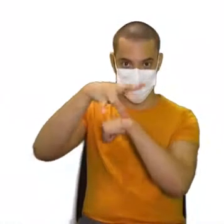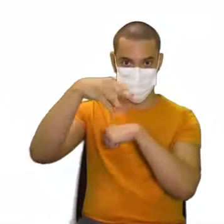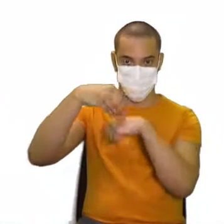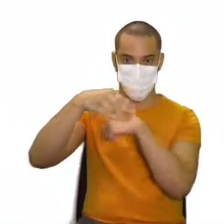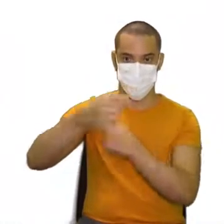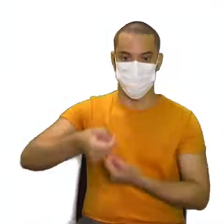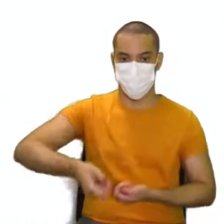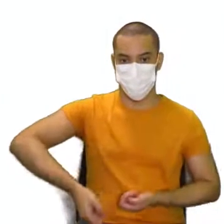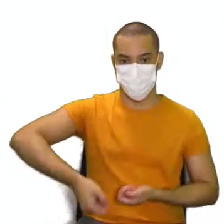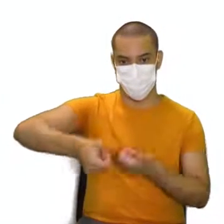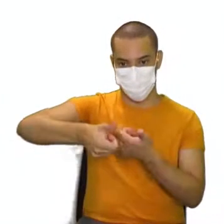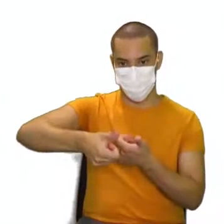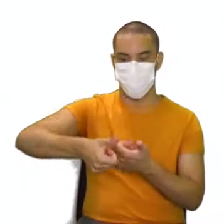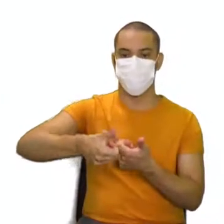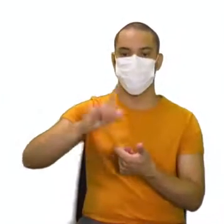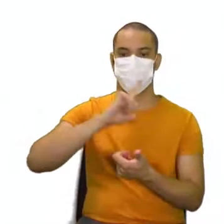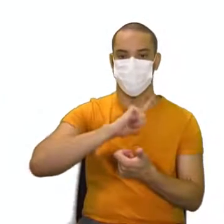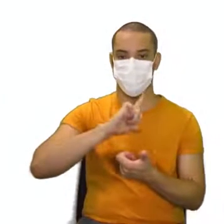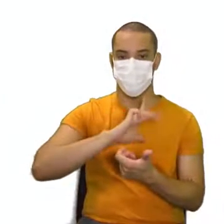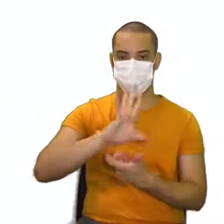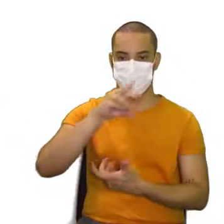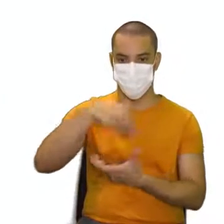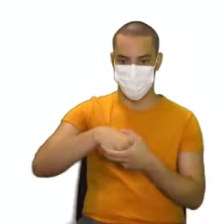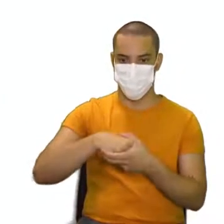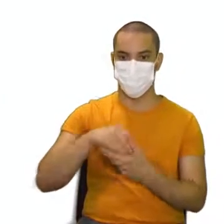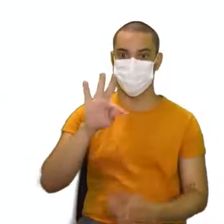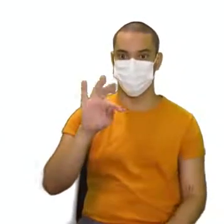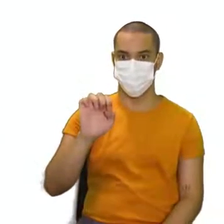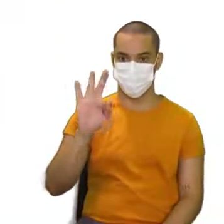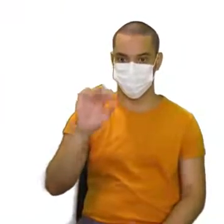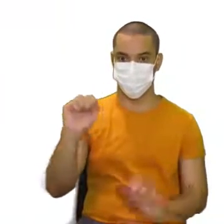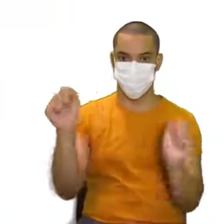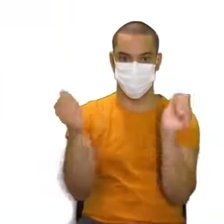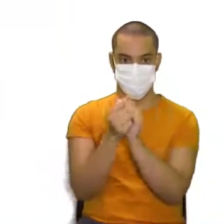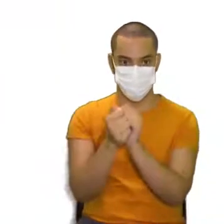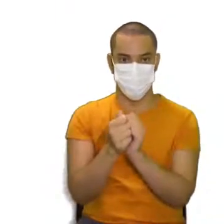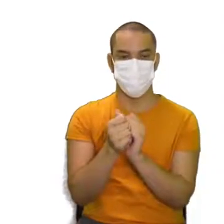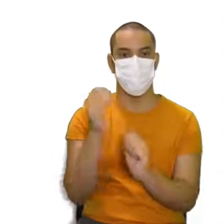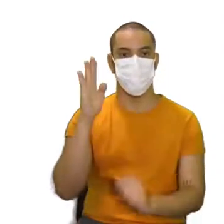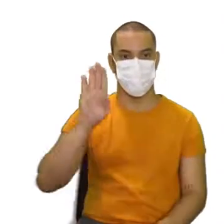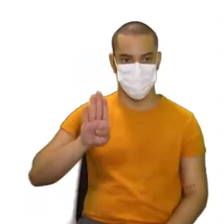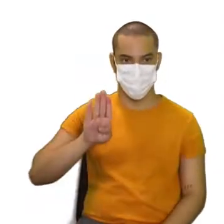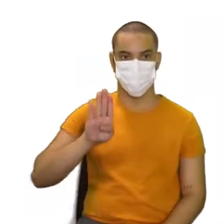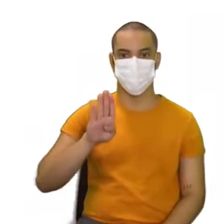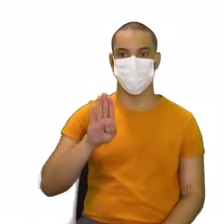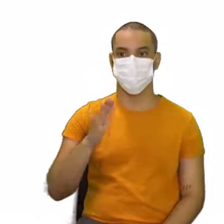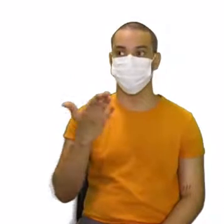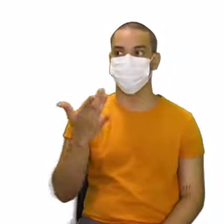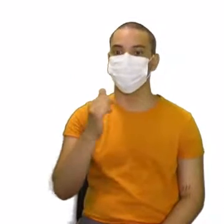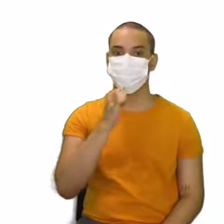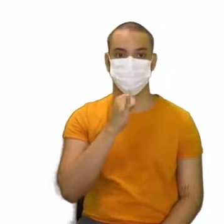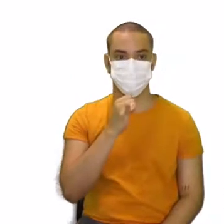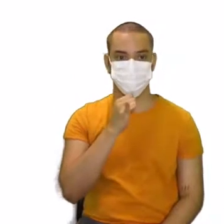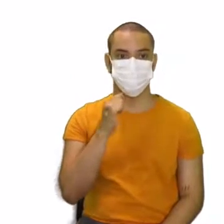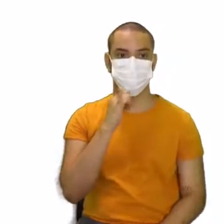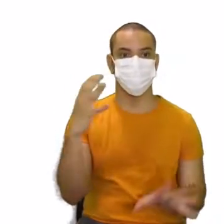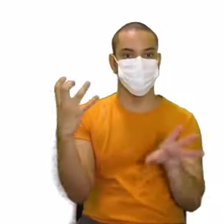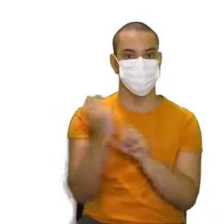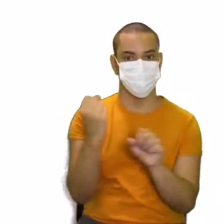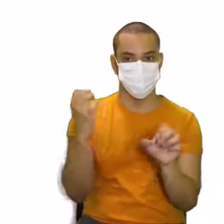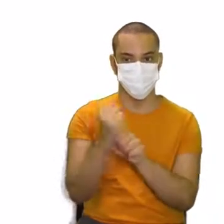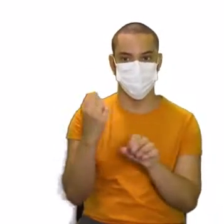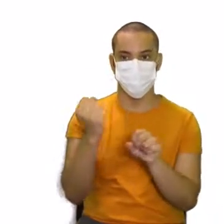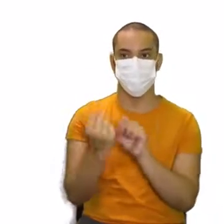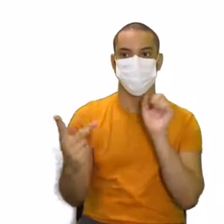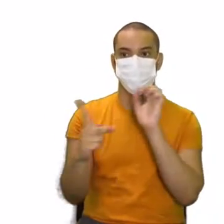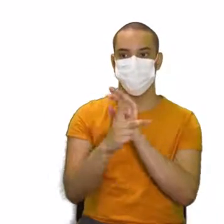a carga se desloca formando um ângulo reto com a direção de bebê bom nesse caso para o cálculo da